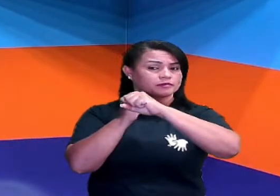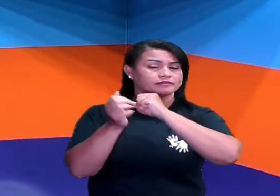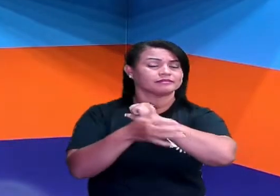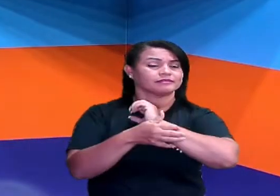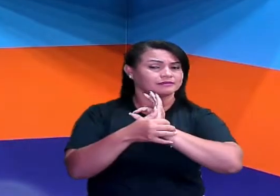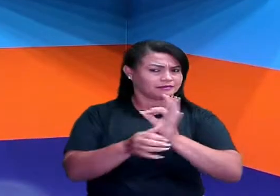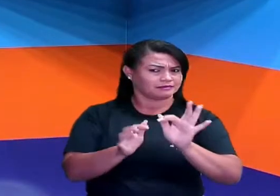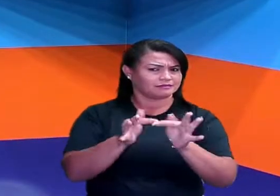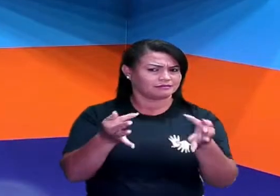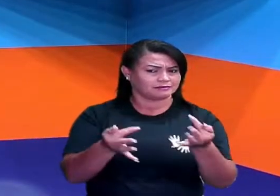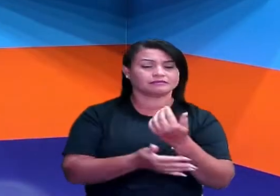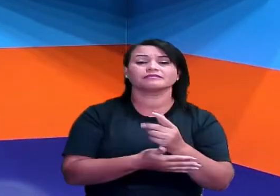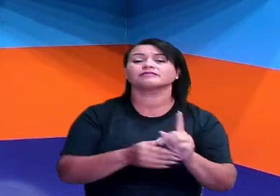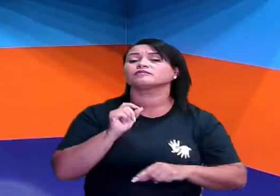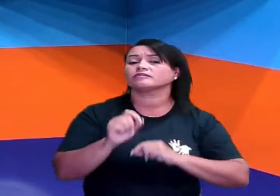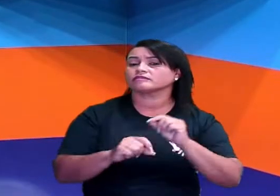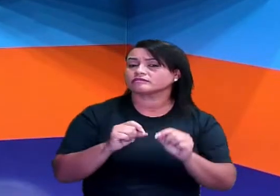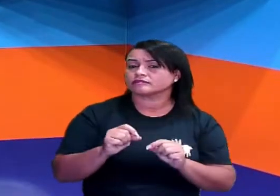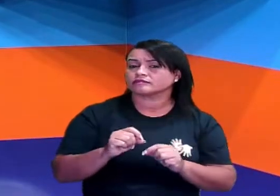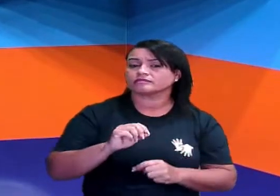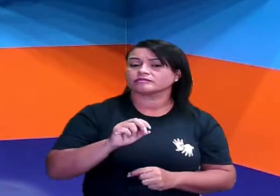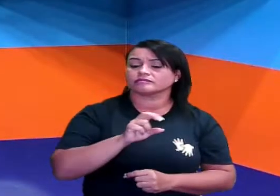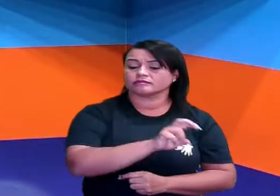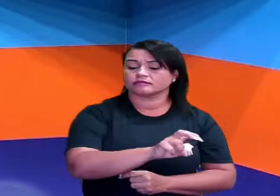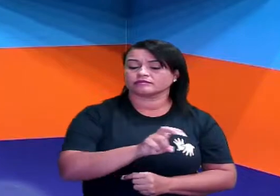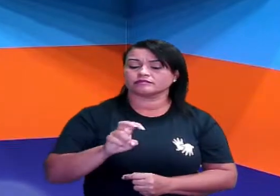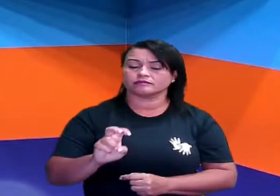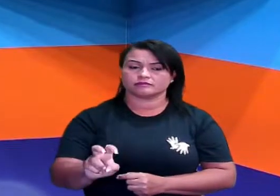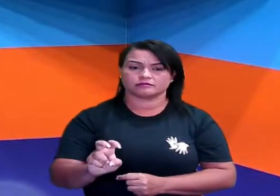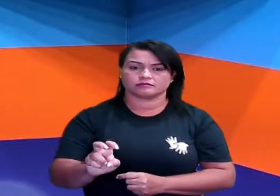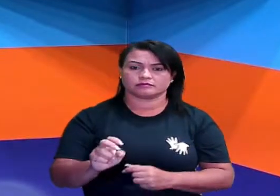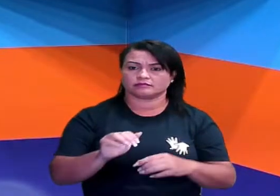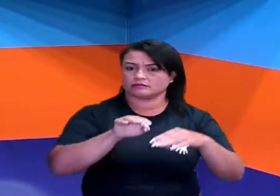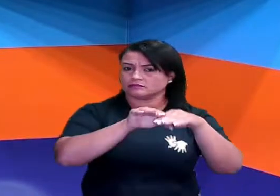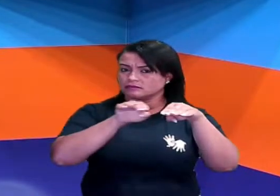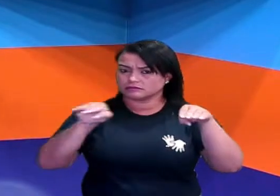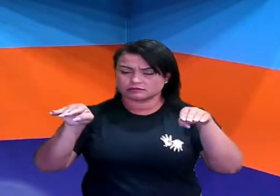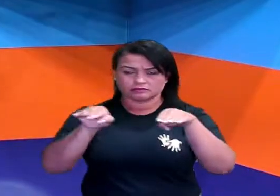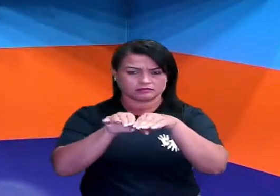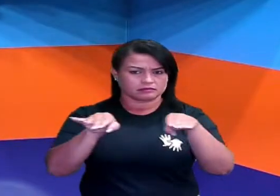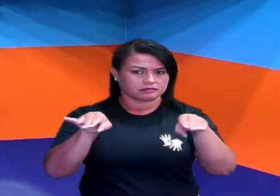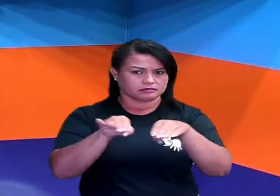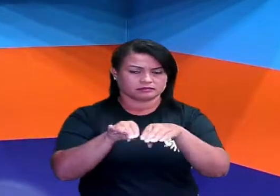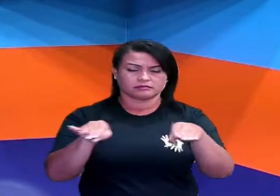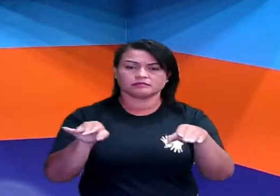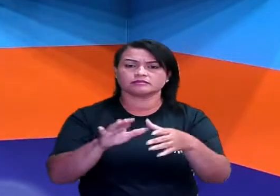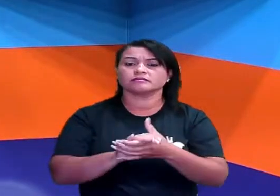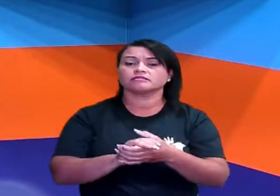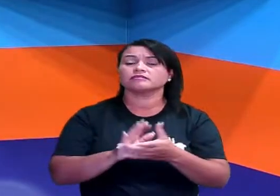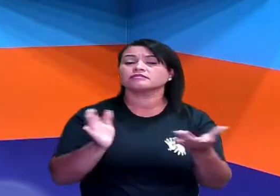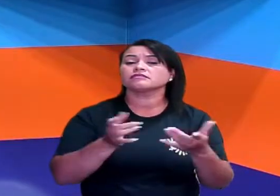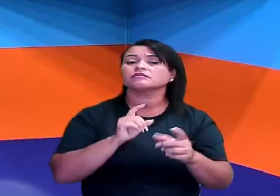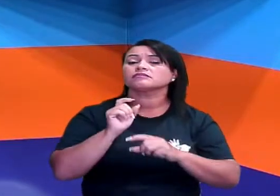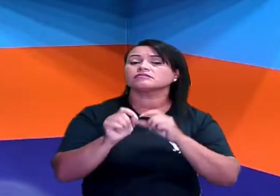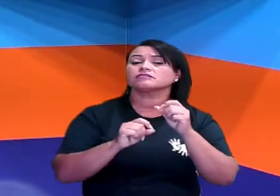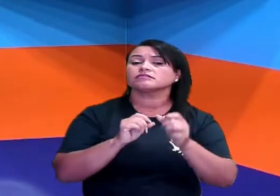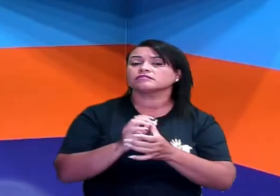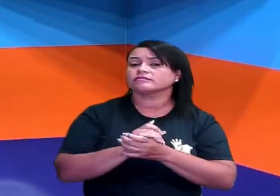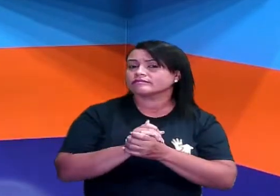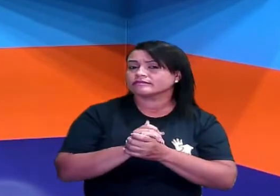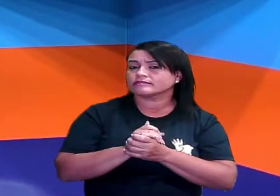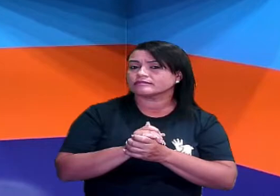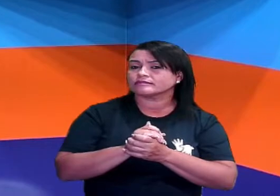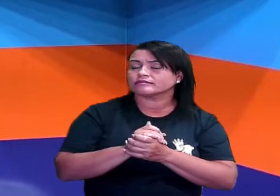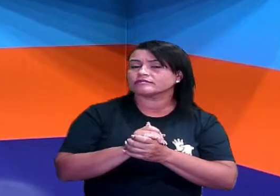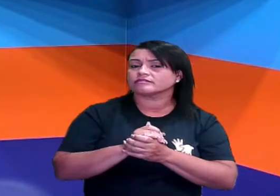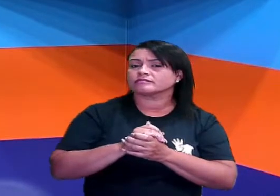Não é simples? Então, ó, 5 e 5, bases iguais. Então, eu vou repetir a minha base. E vou fazer o que com o meu